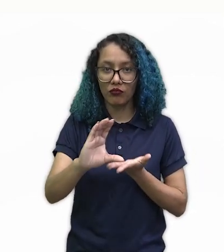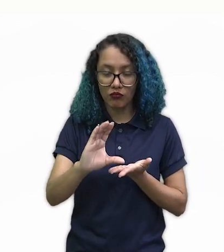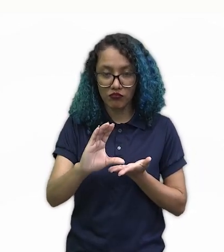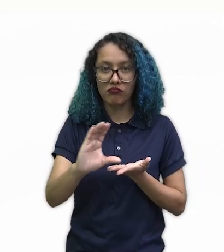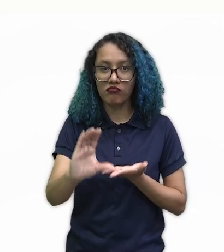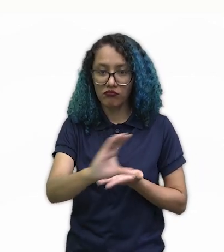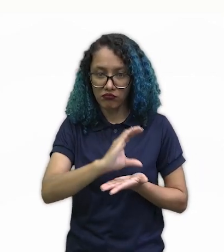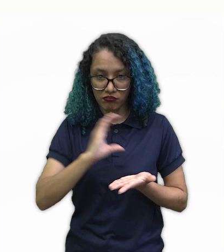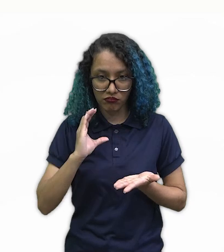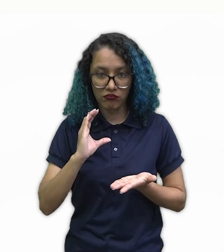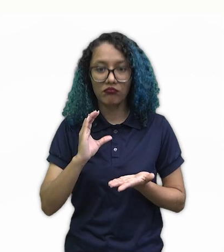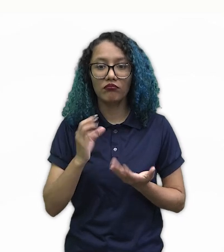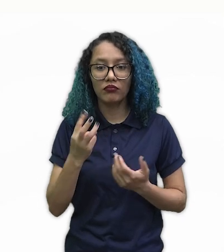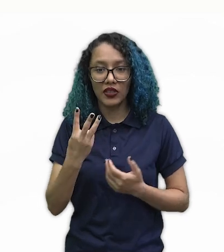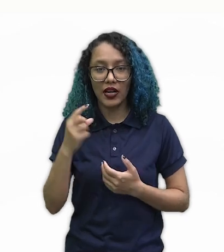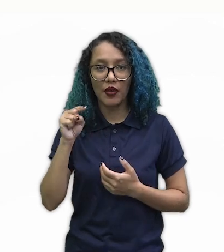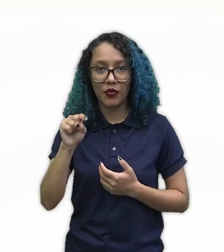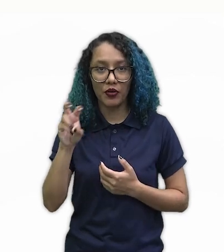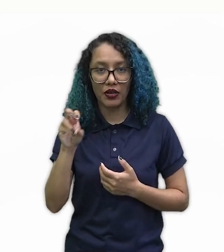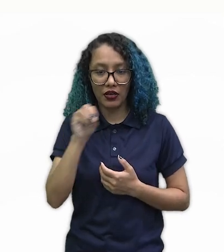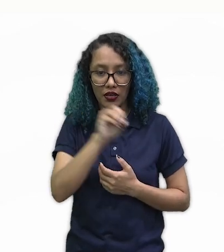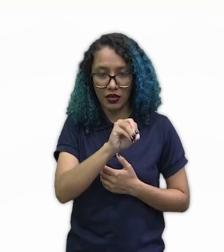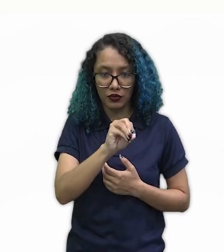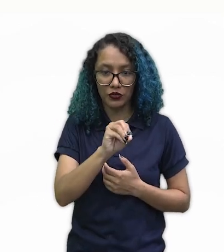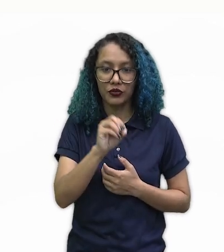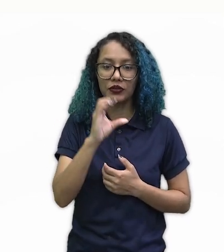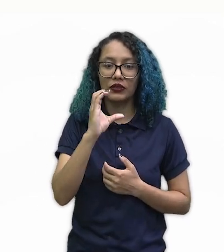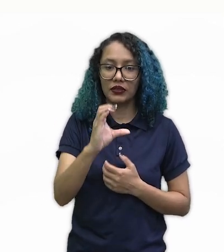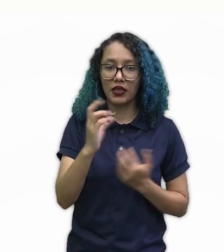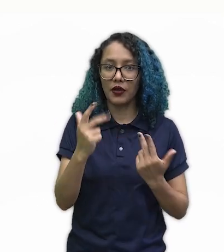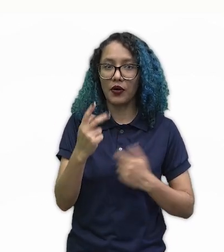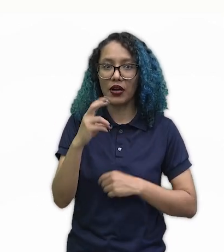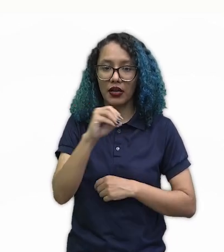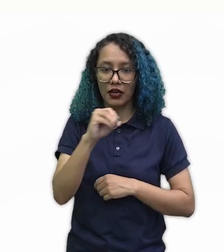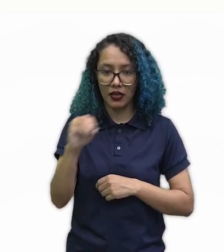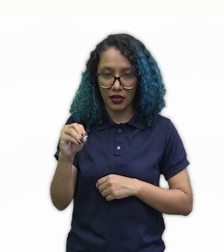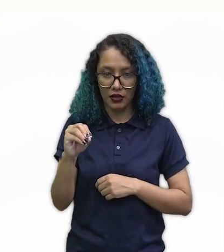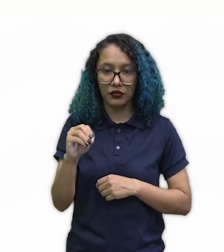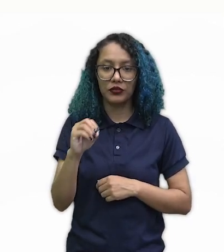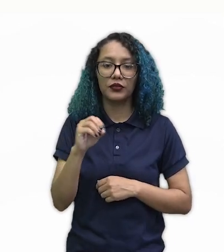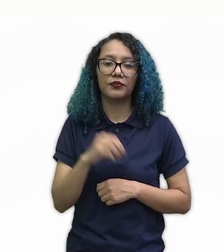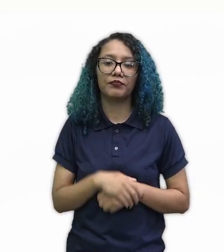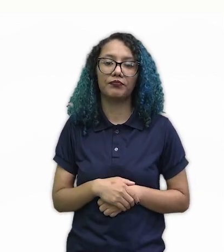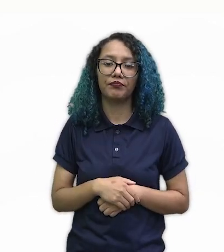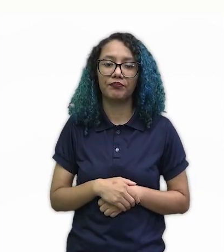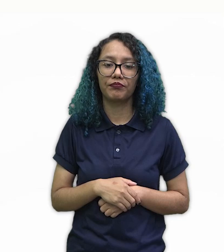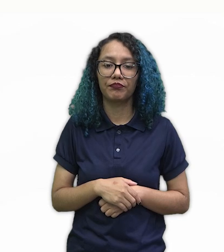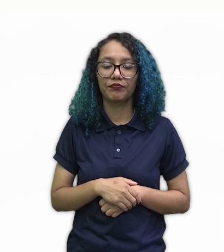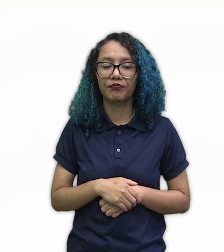vale 3.500, o capital inicial vale 500, a taxa é